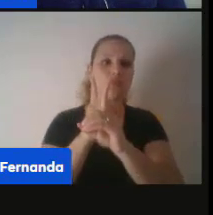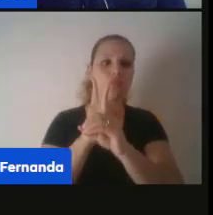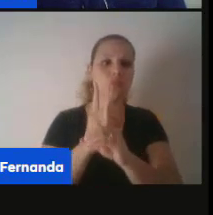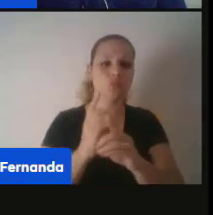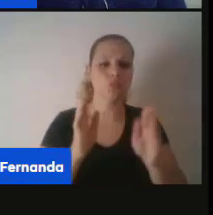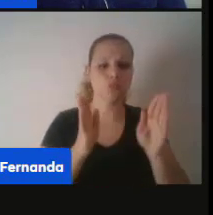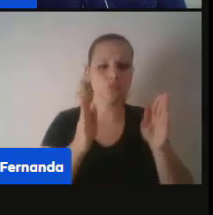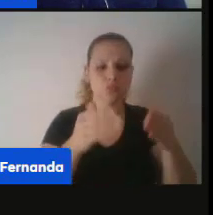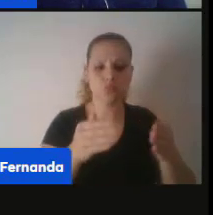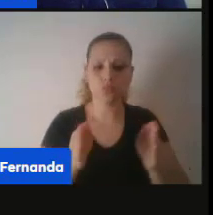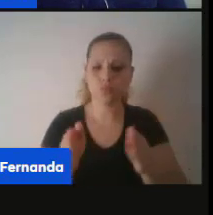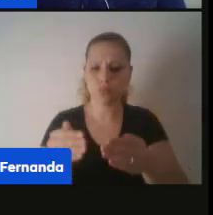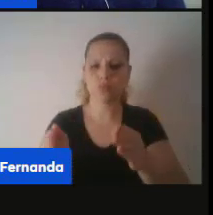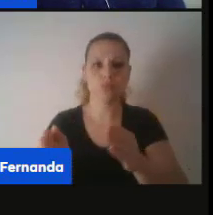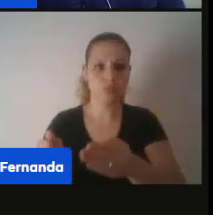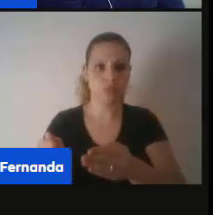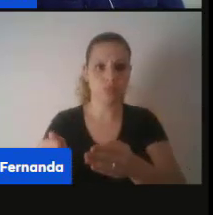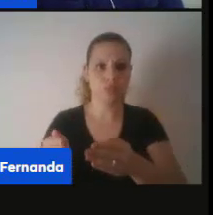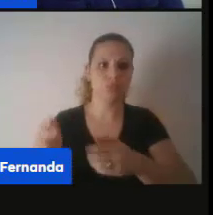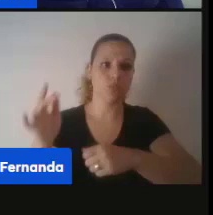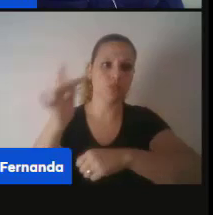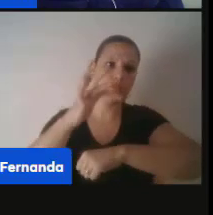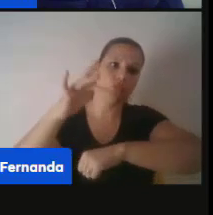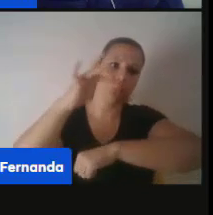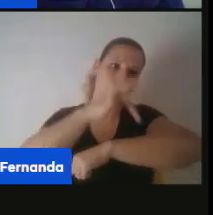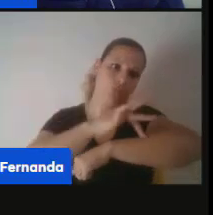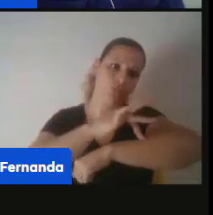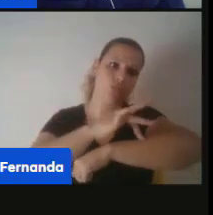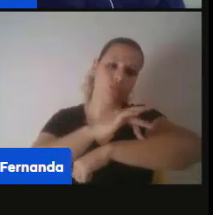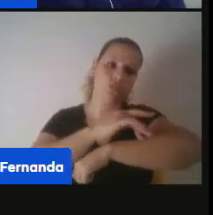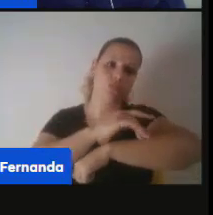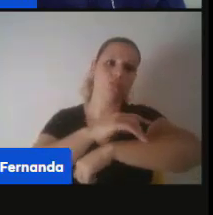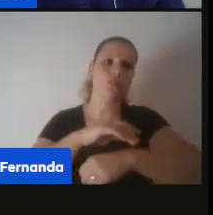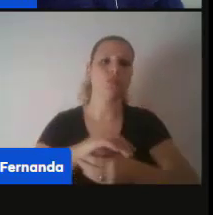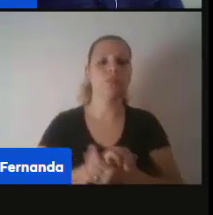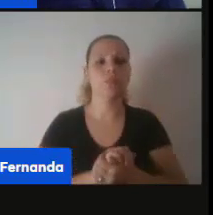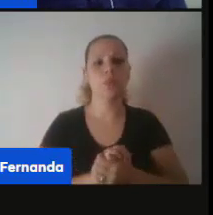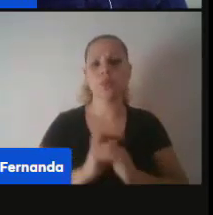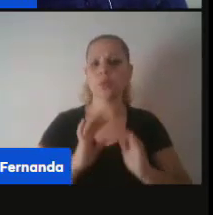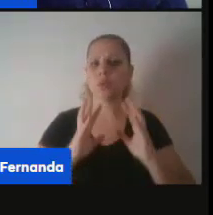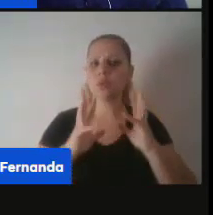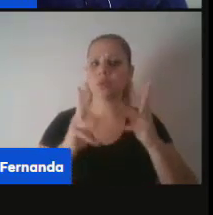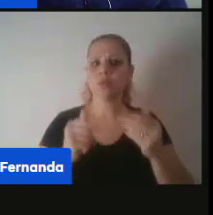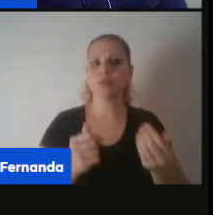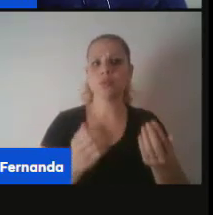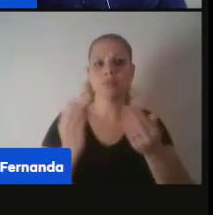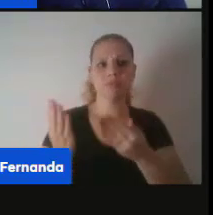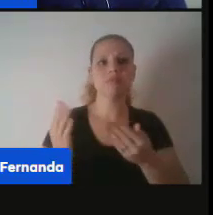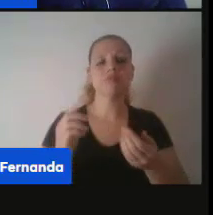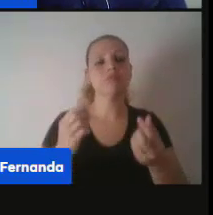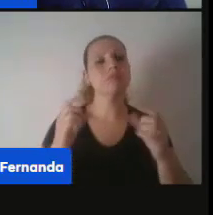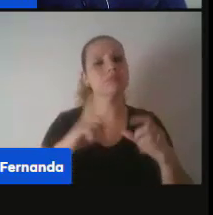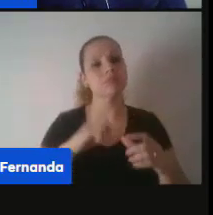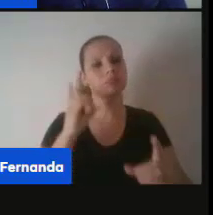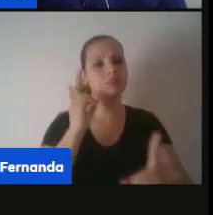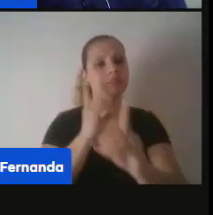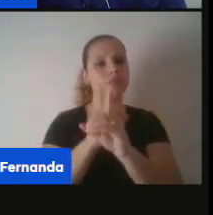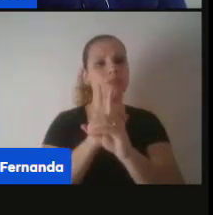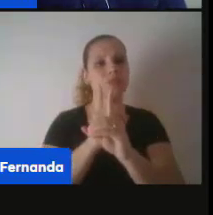do Aedes aegypti. A gente pode ver aqui que todos esses locais aqui, todos esses criadores foram encontrados